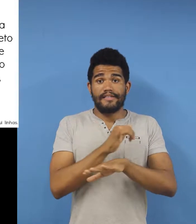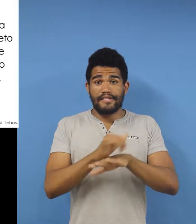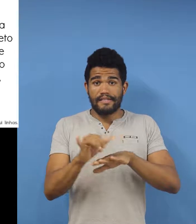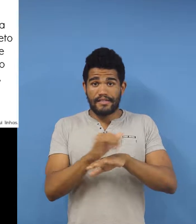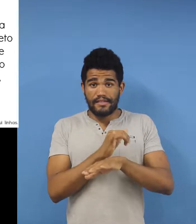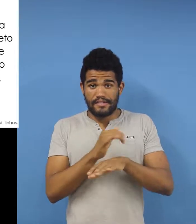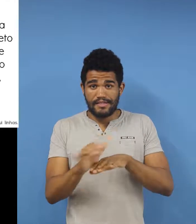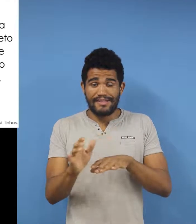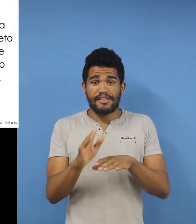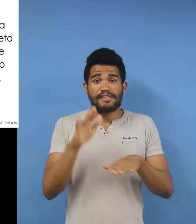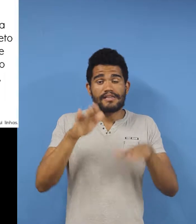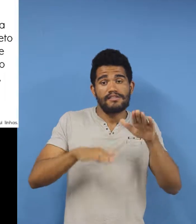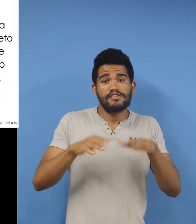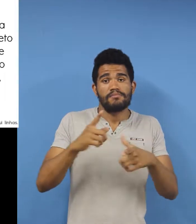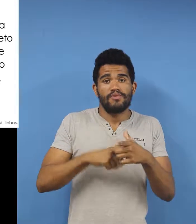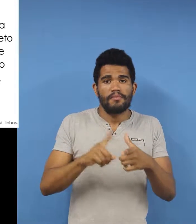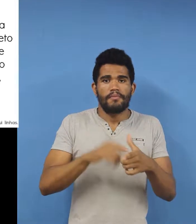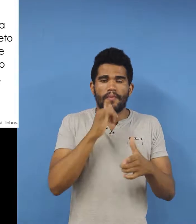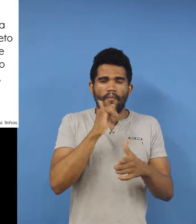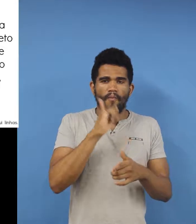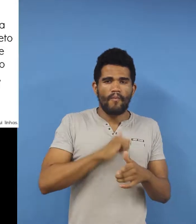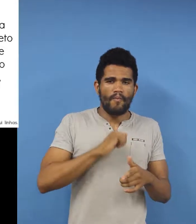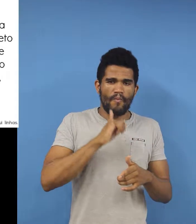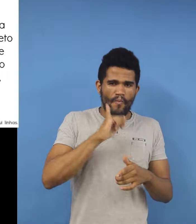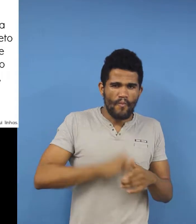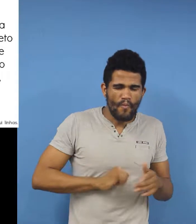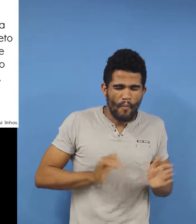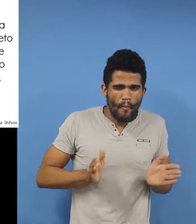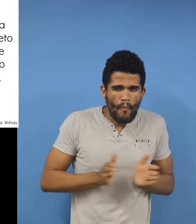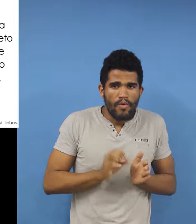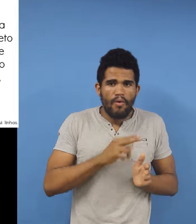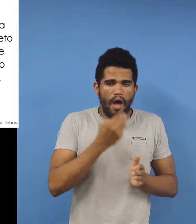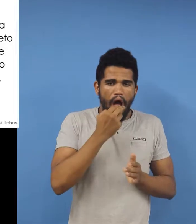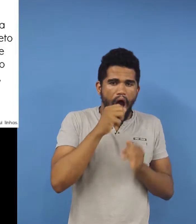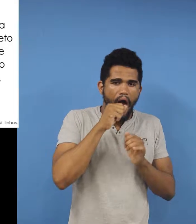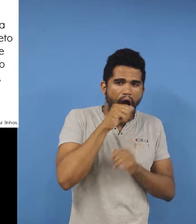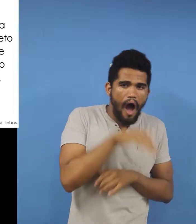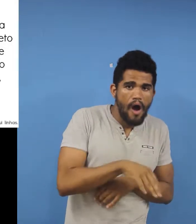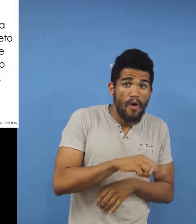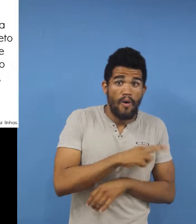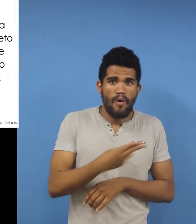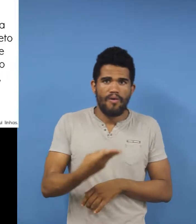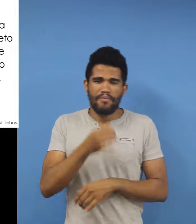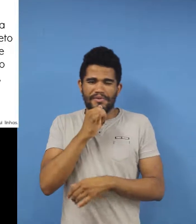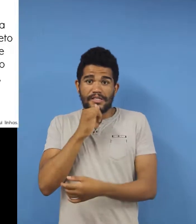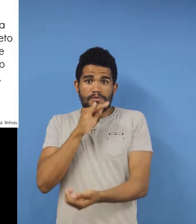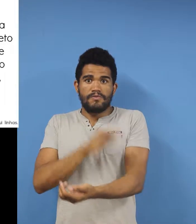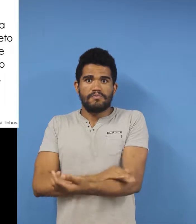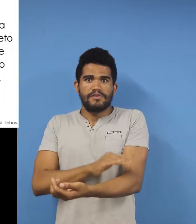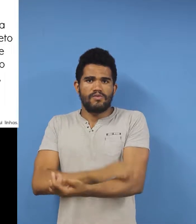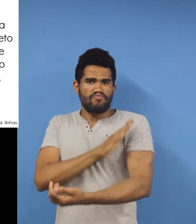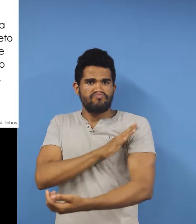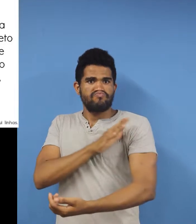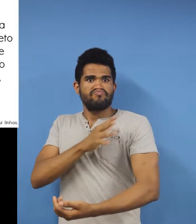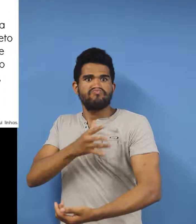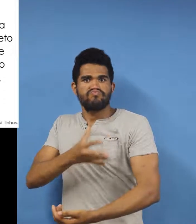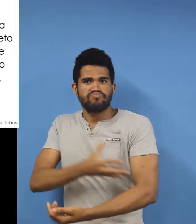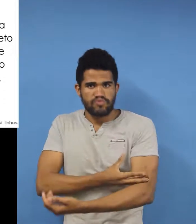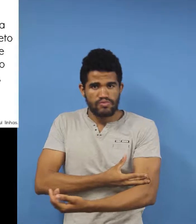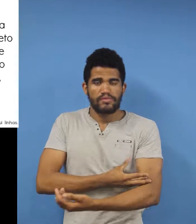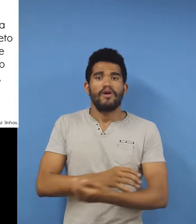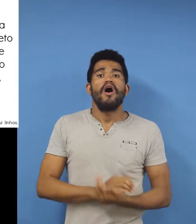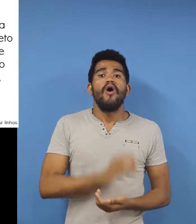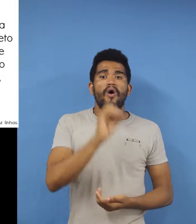peso. O desequilíbrio dessas práticas desencadeia distúrbios graves como bulimia, anorexia e a vigorexia, que é